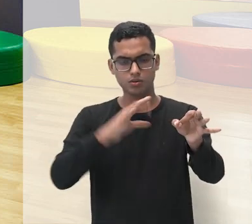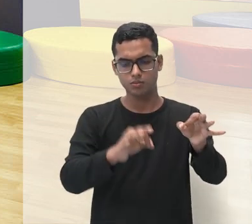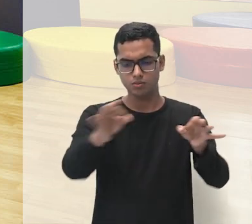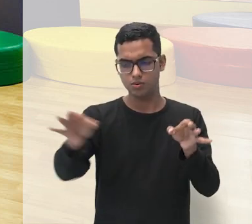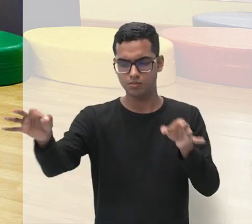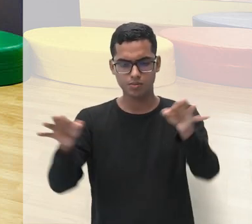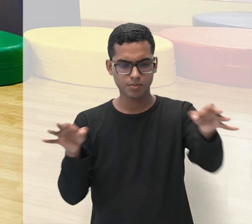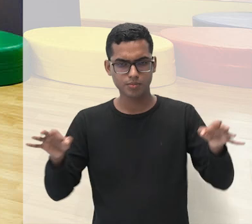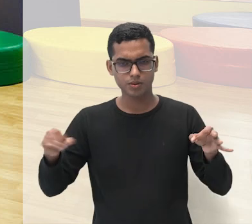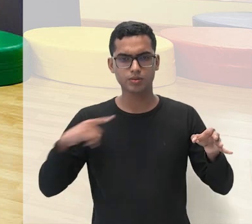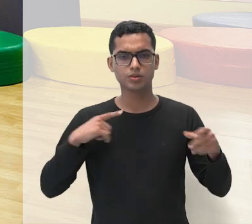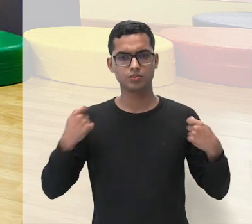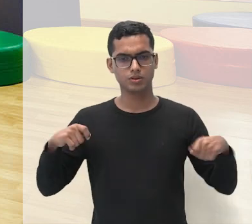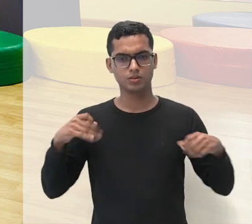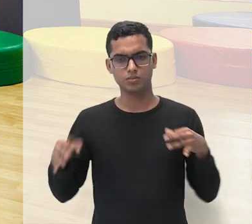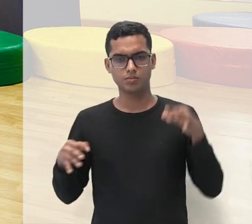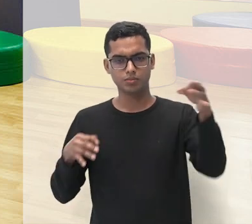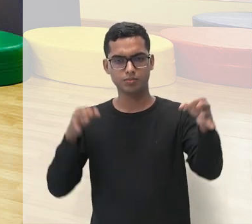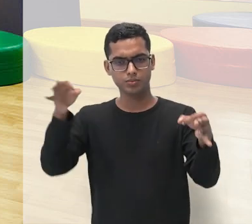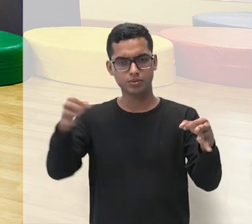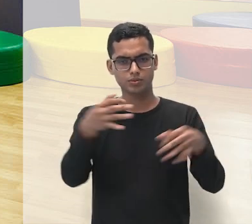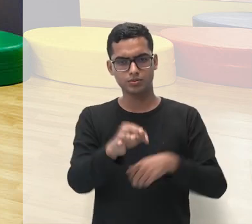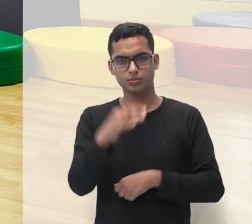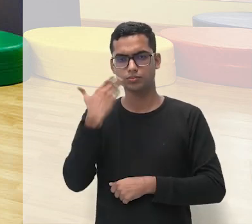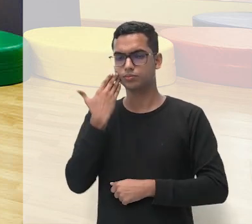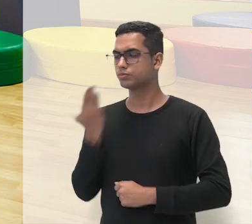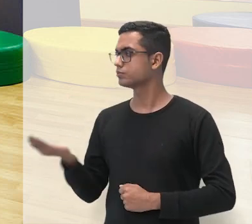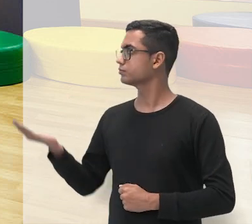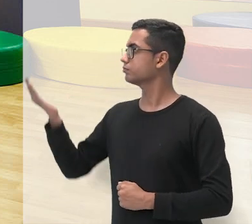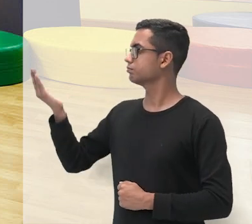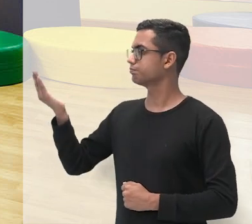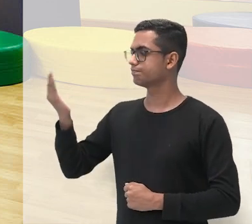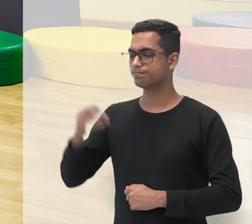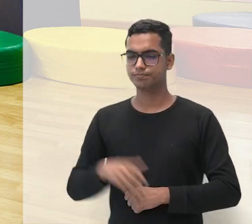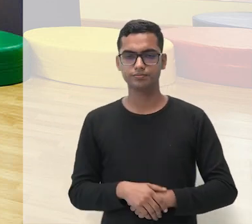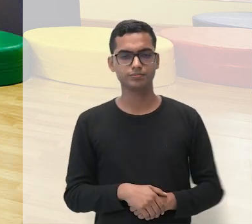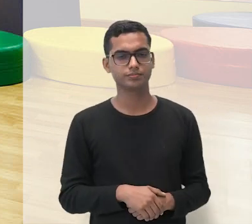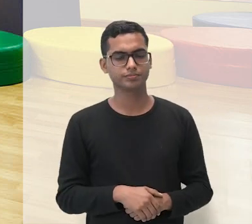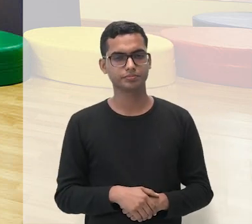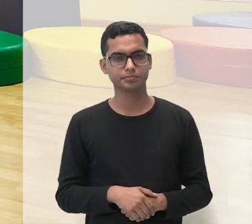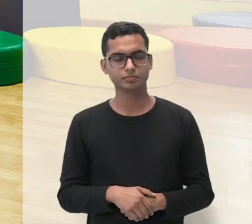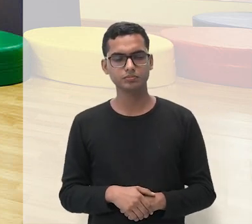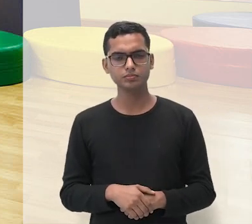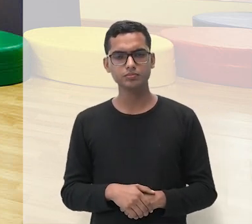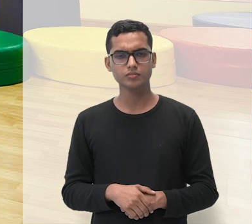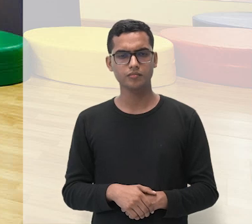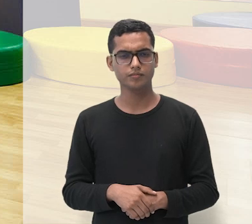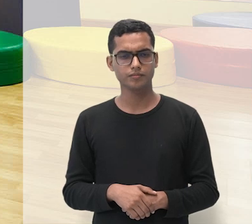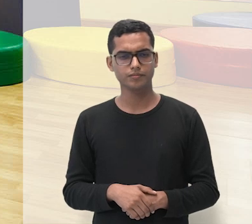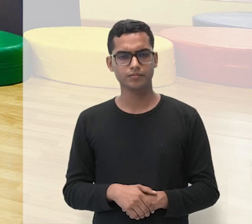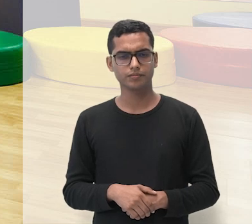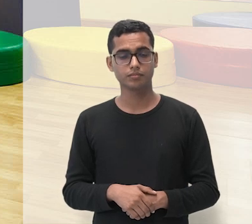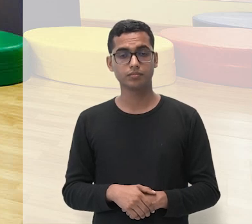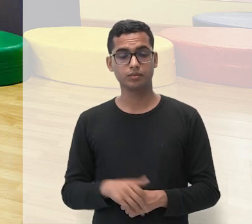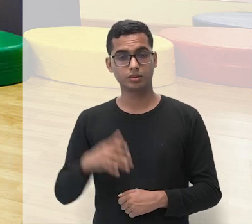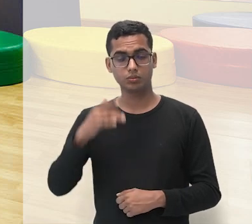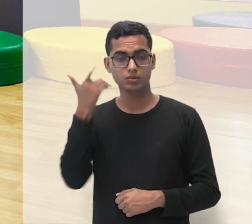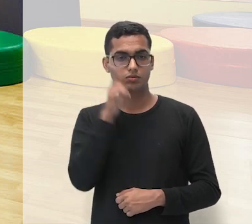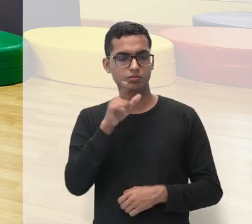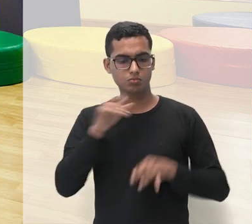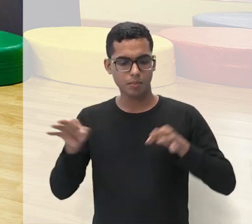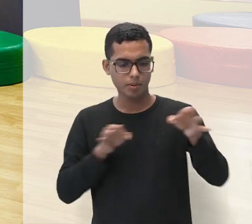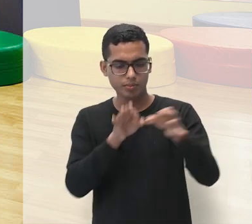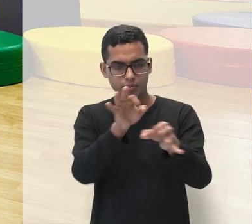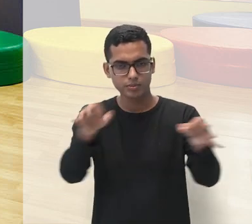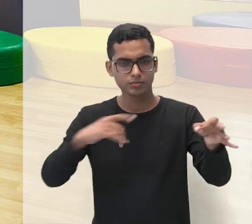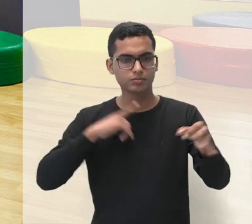dessas marcações, aqui nas pontinhas do quadrado e no círculo, certo? E aí vence o jogo quem conseguir,